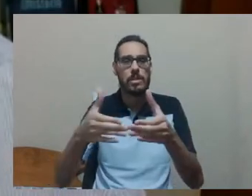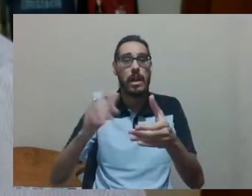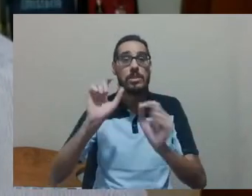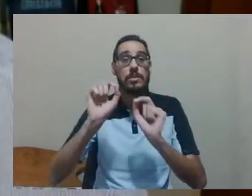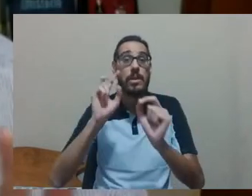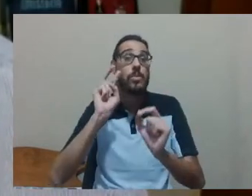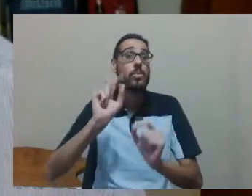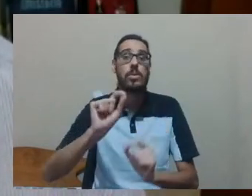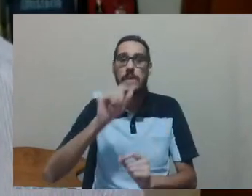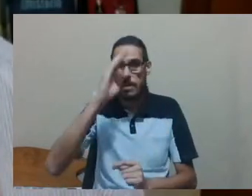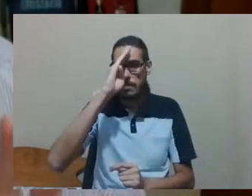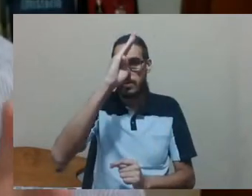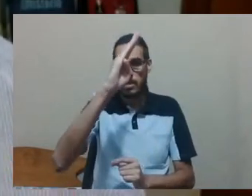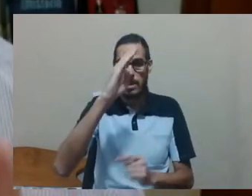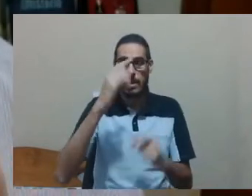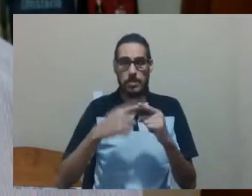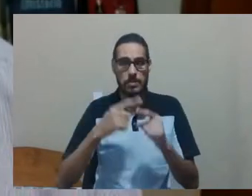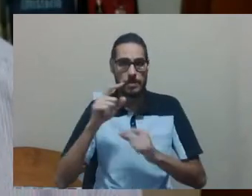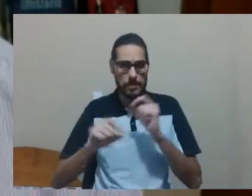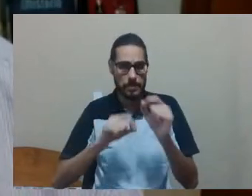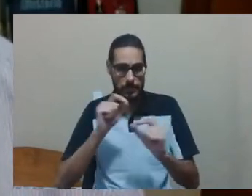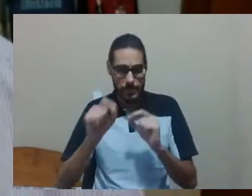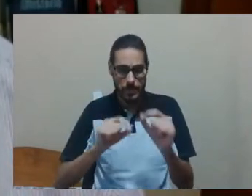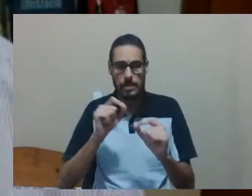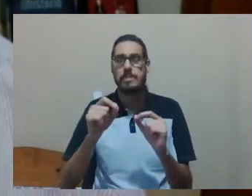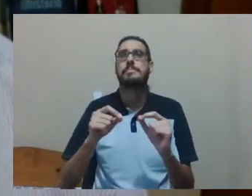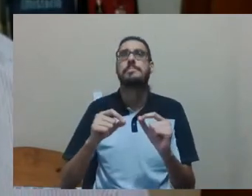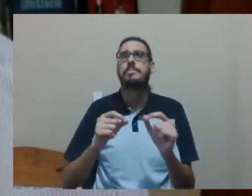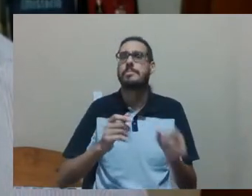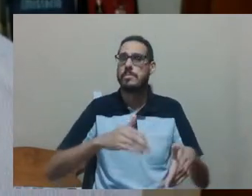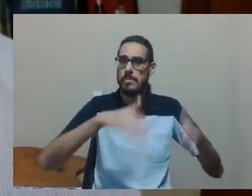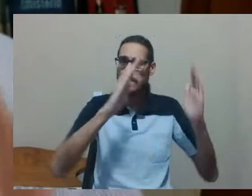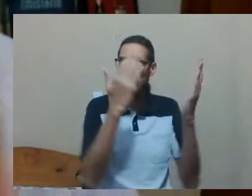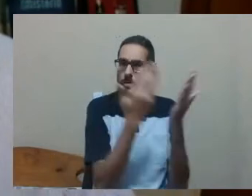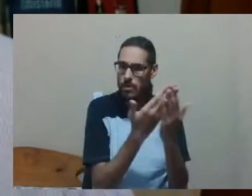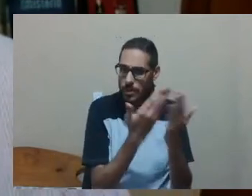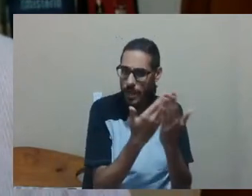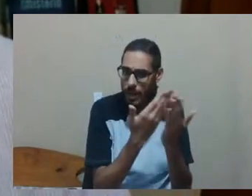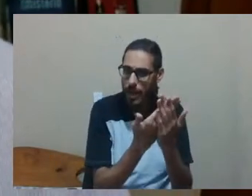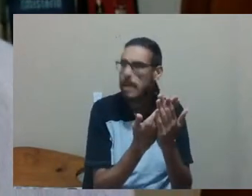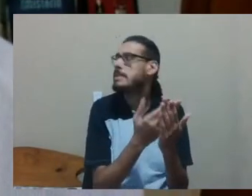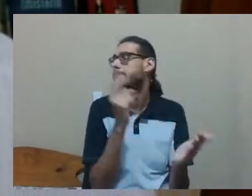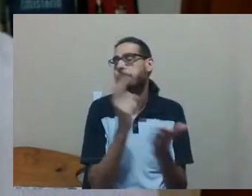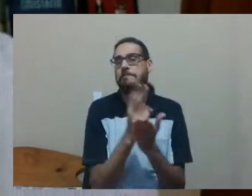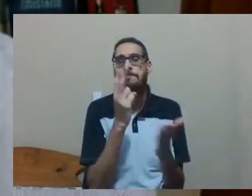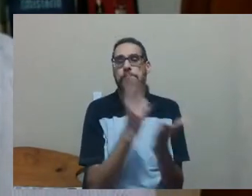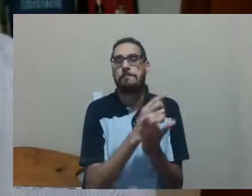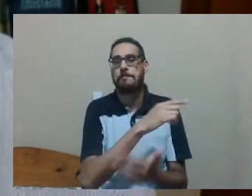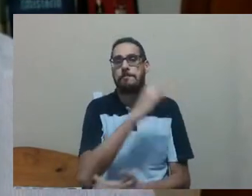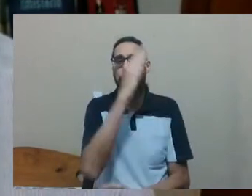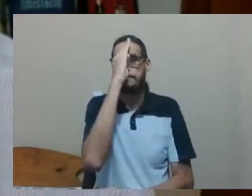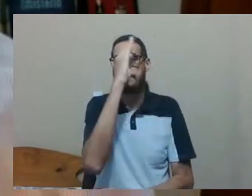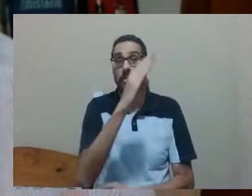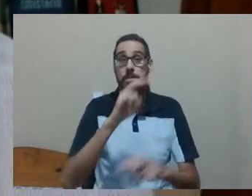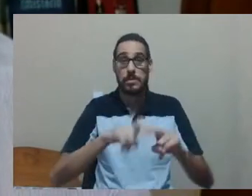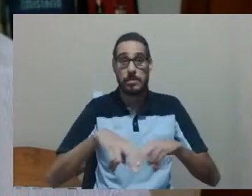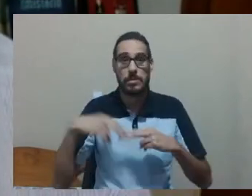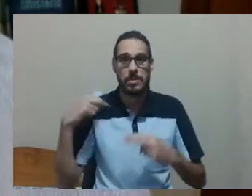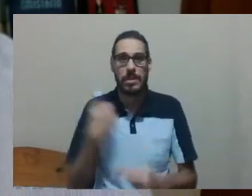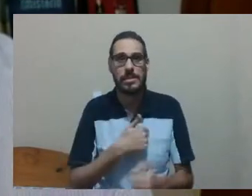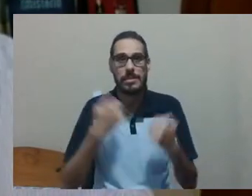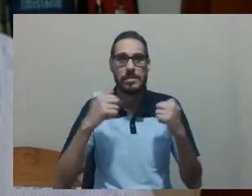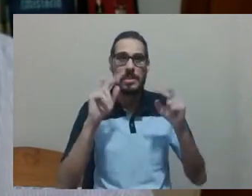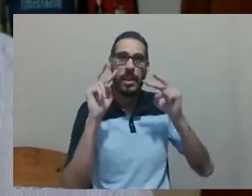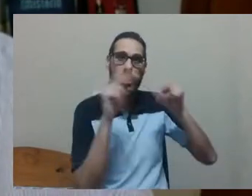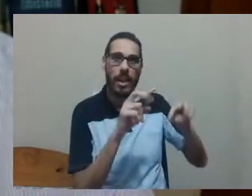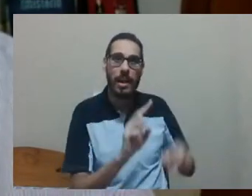de sala de aula, os APs, eles são sempre uma alta prioridade, certo? Então, por isso que eles devem ser olhados primeiro, e não a gente já